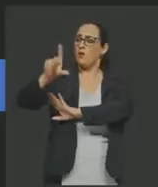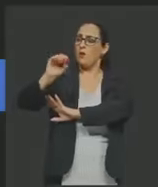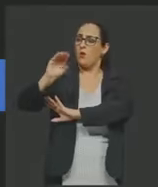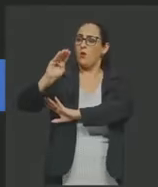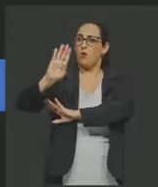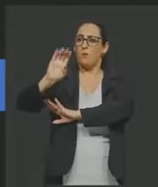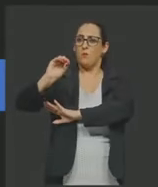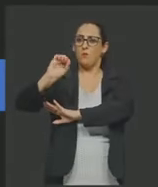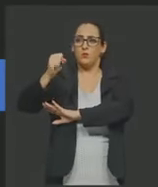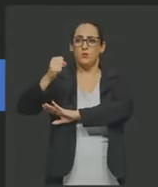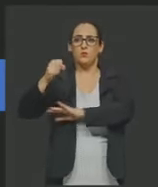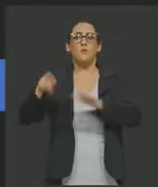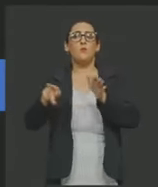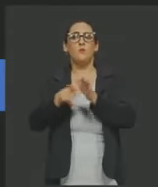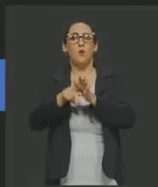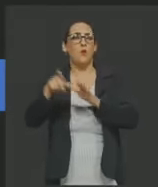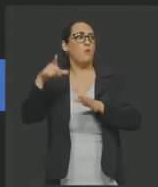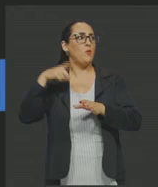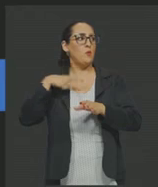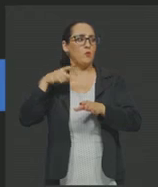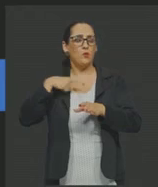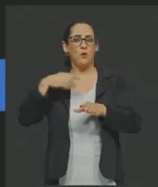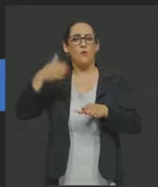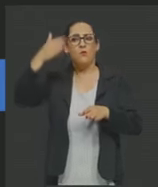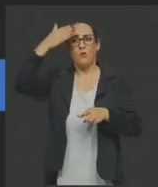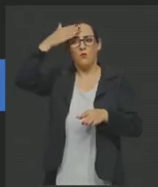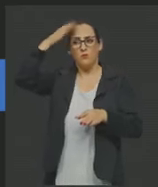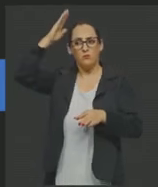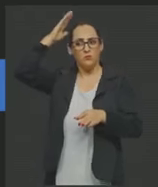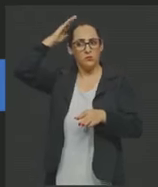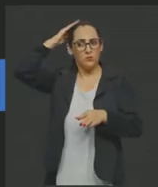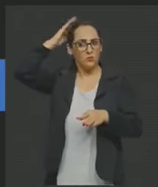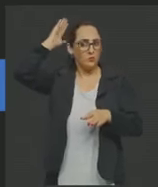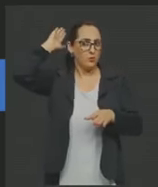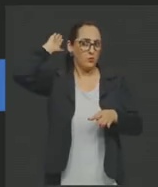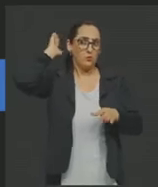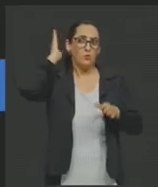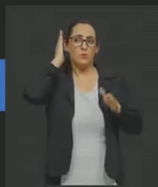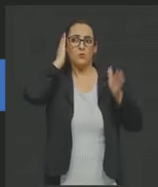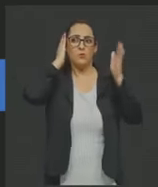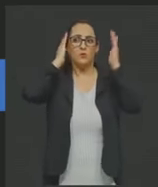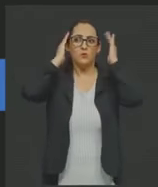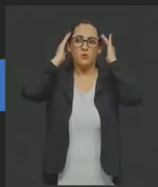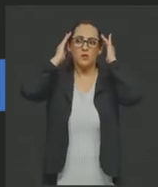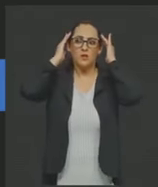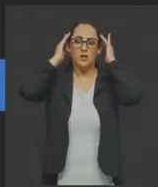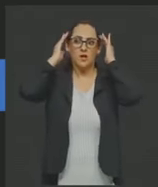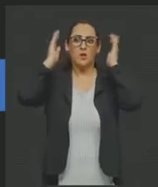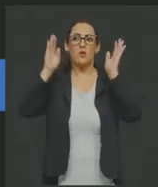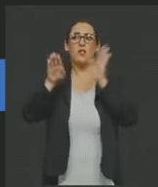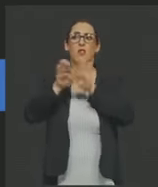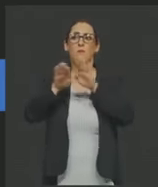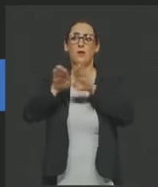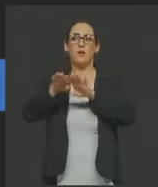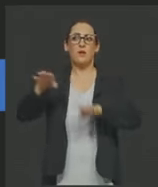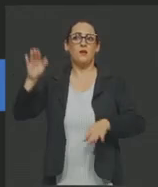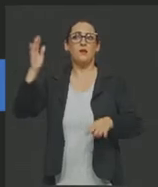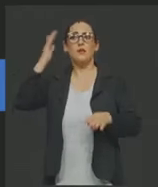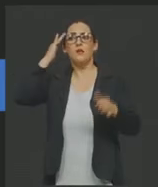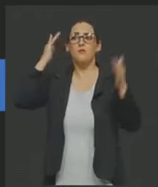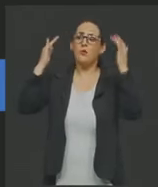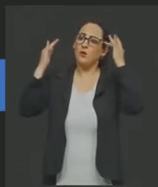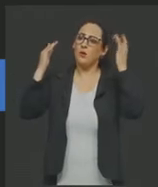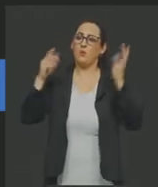frontal, parietal, mais em cima, occipital, na lateral, atrás, desculpa, e aqui